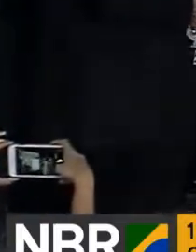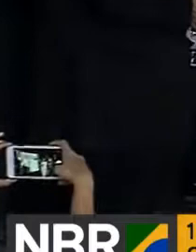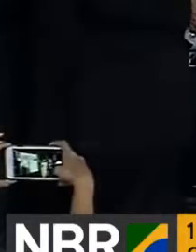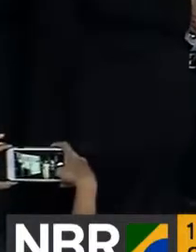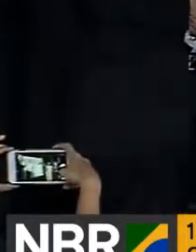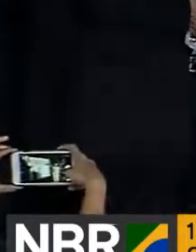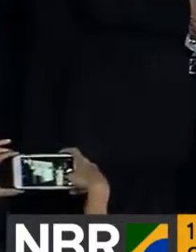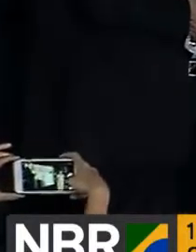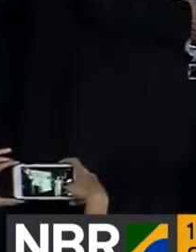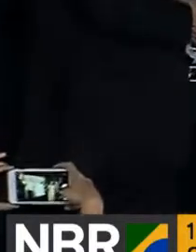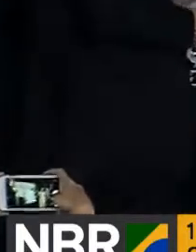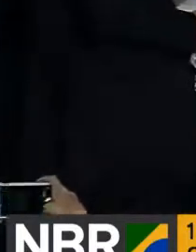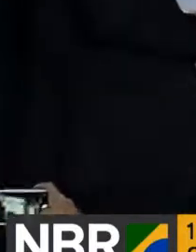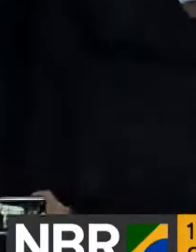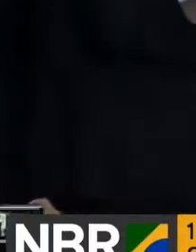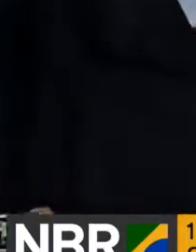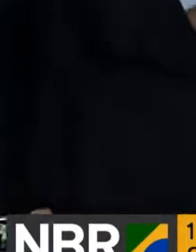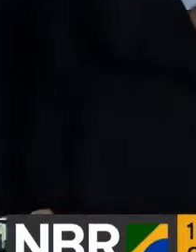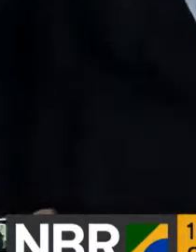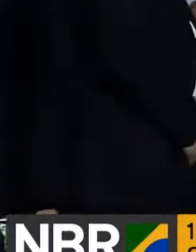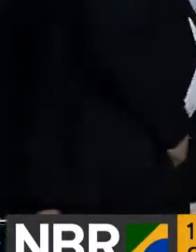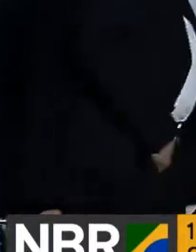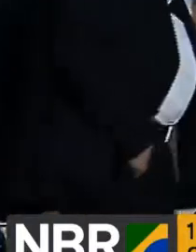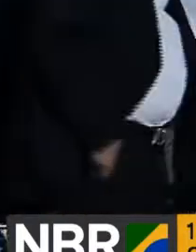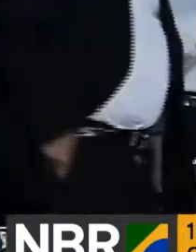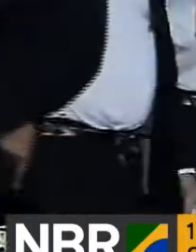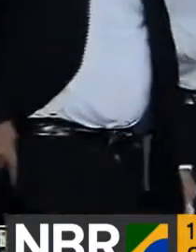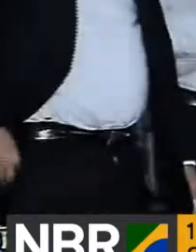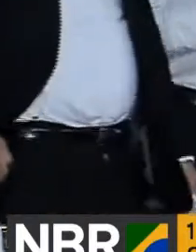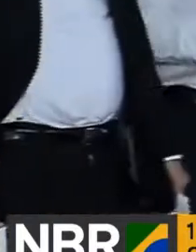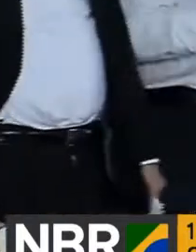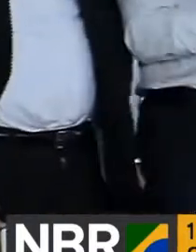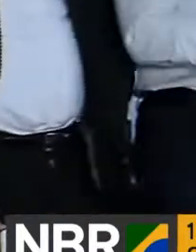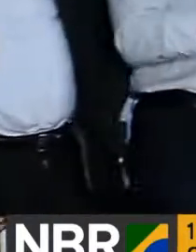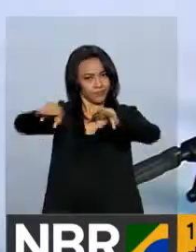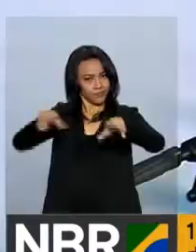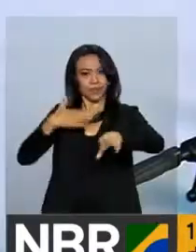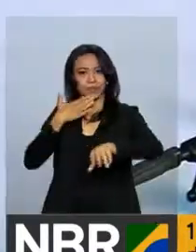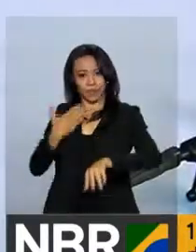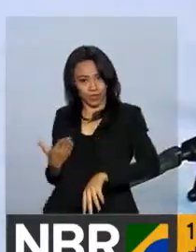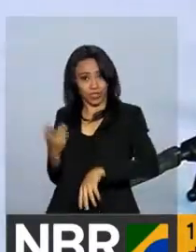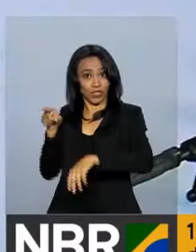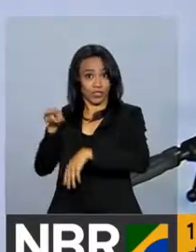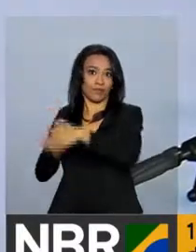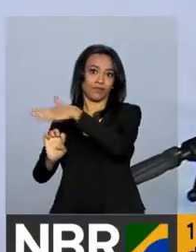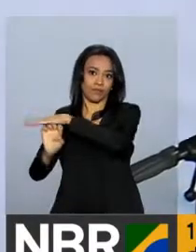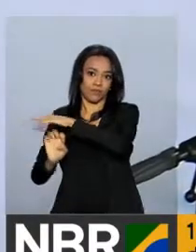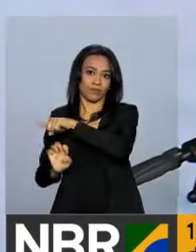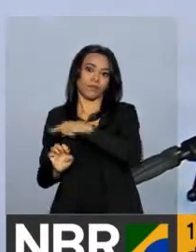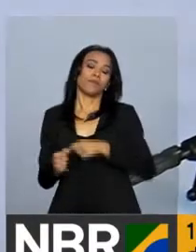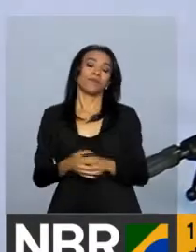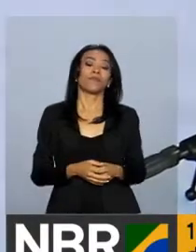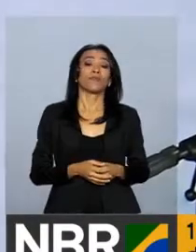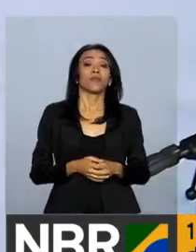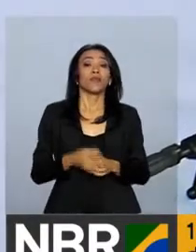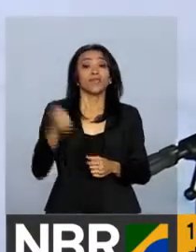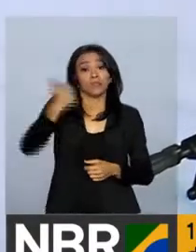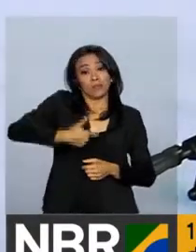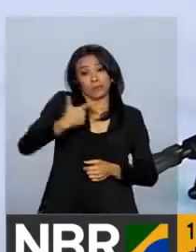Senhoras e senhores, com a palavra o presidente da República, Michel Temer. Eu quero dizer ao nosso querido